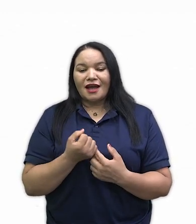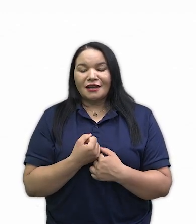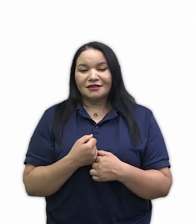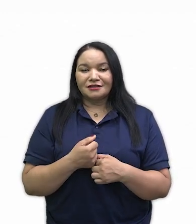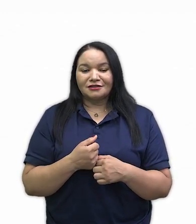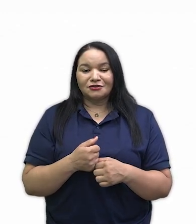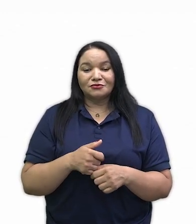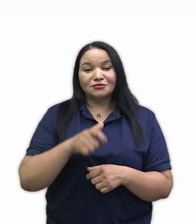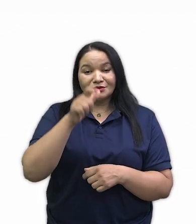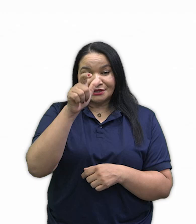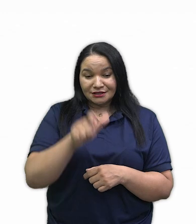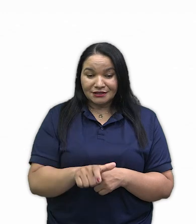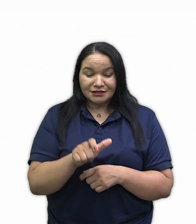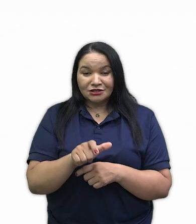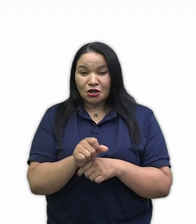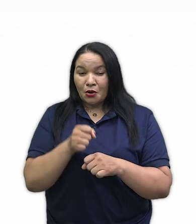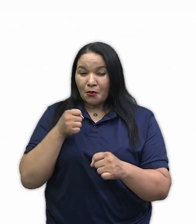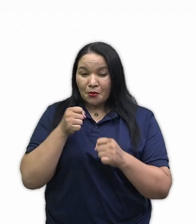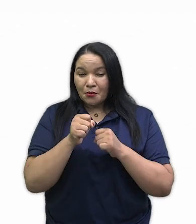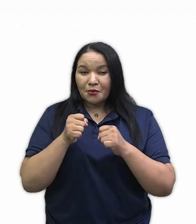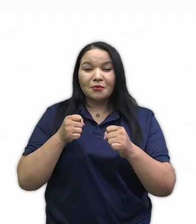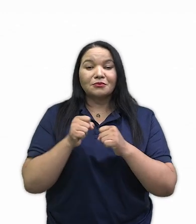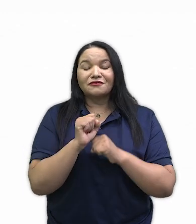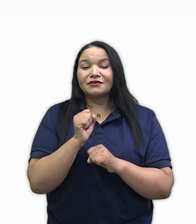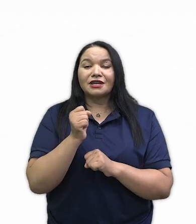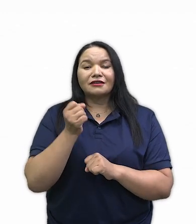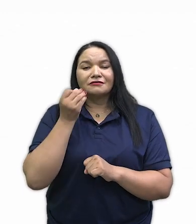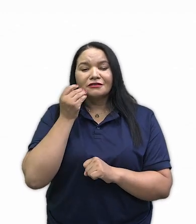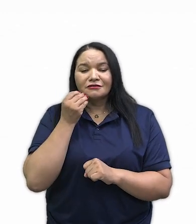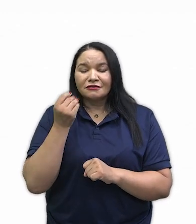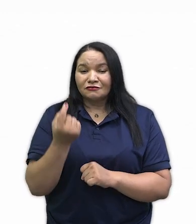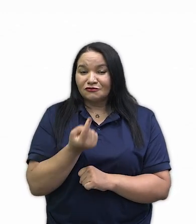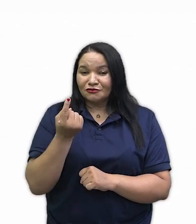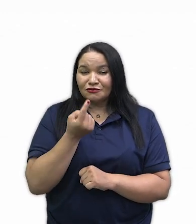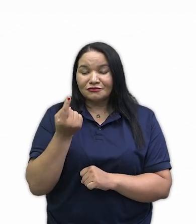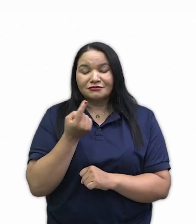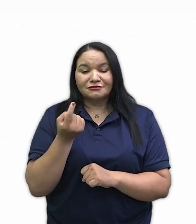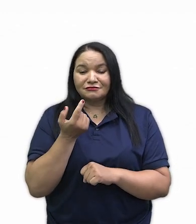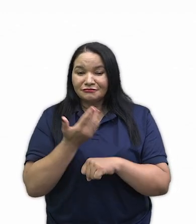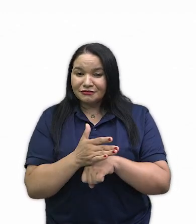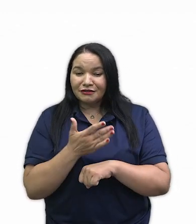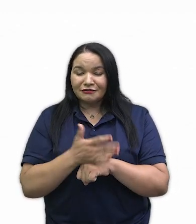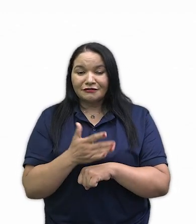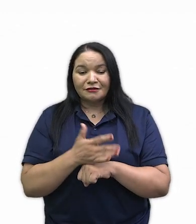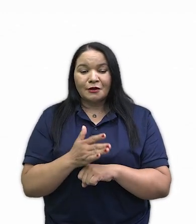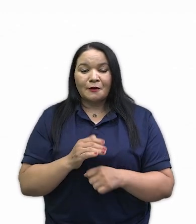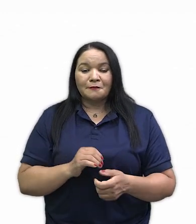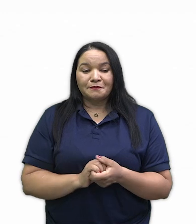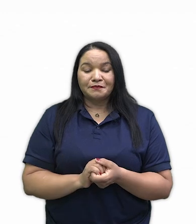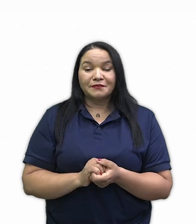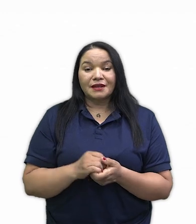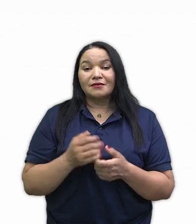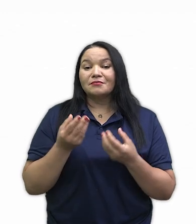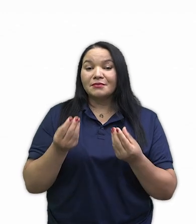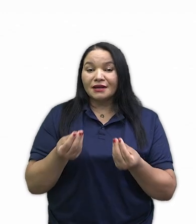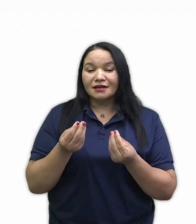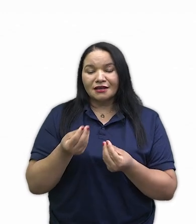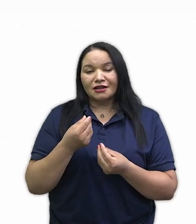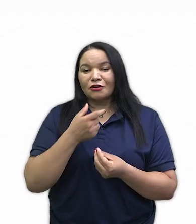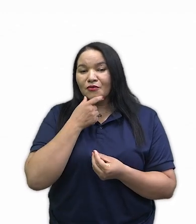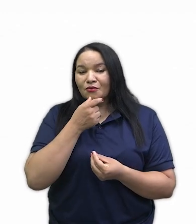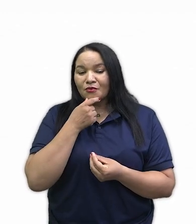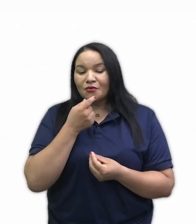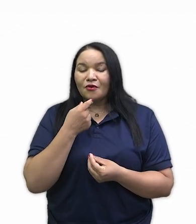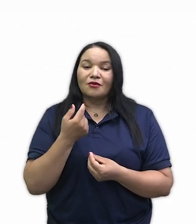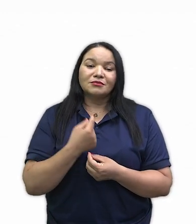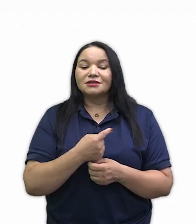socar o saco de pancada, ela fica tentando treinar sozinha lá, né, como uma forma de tentar chamar a atenção dele,